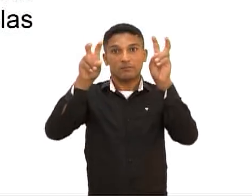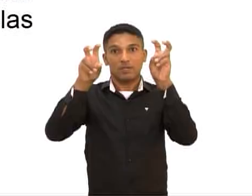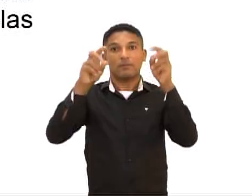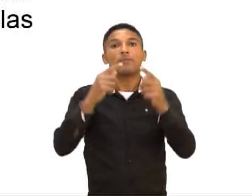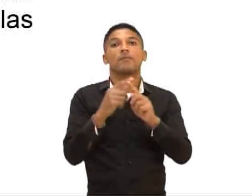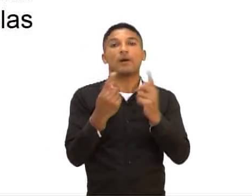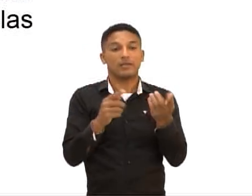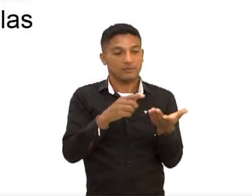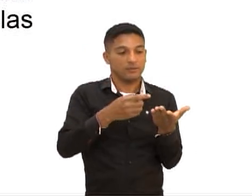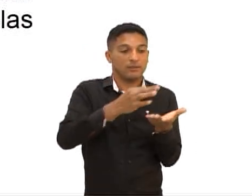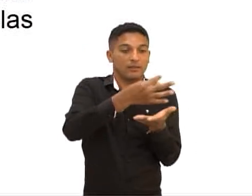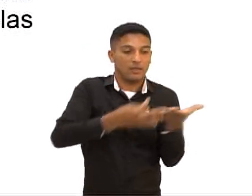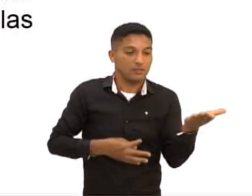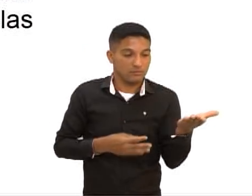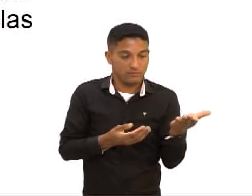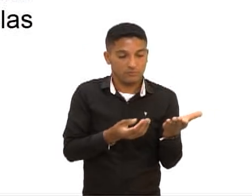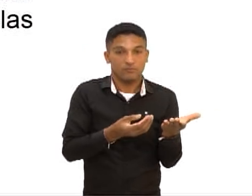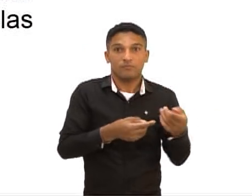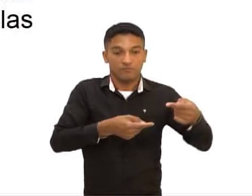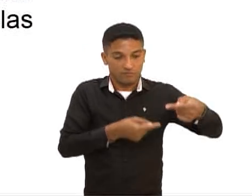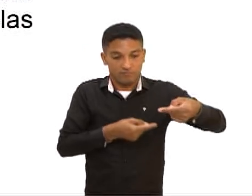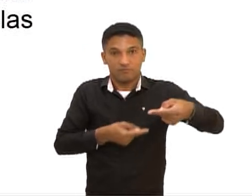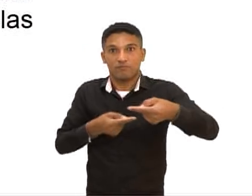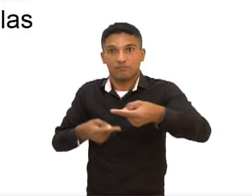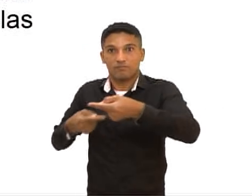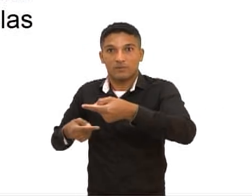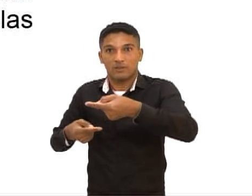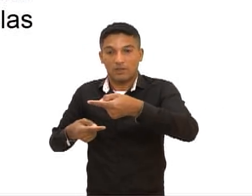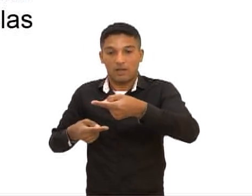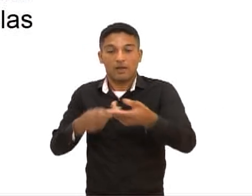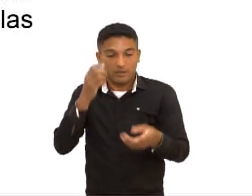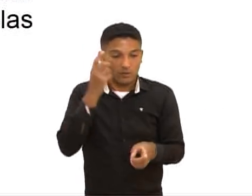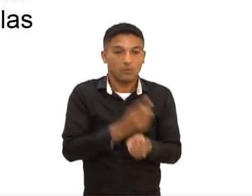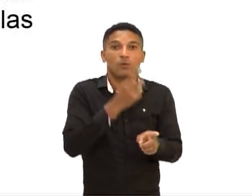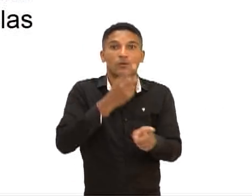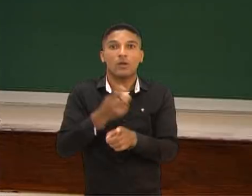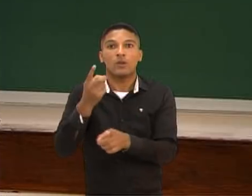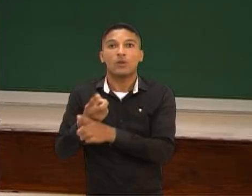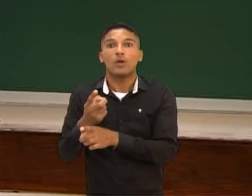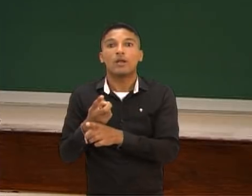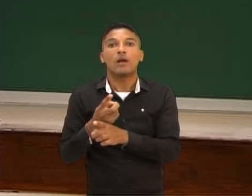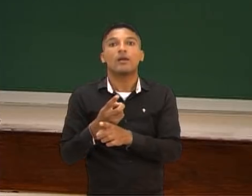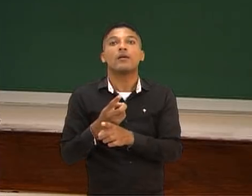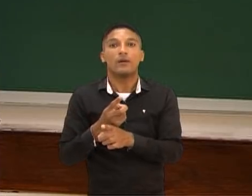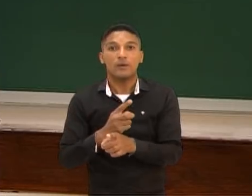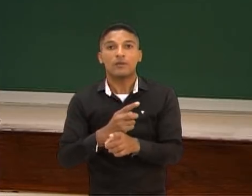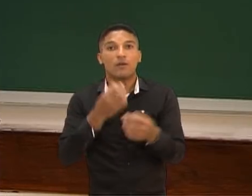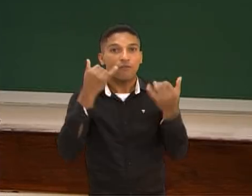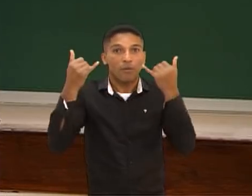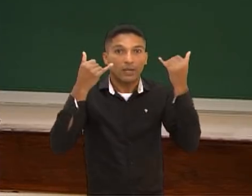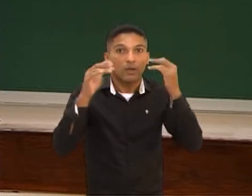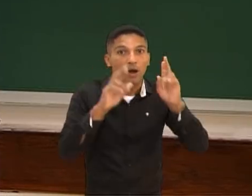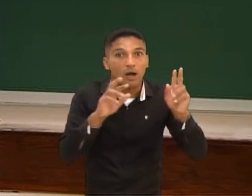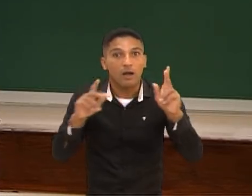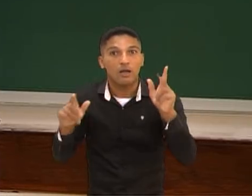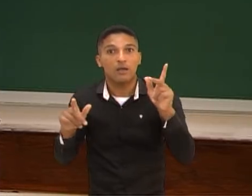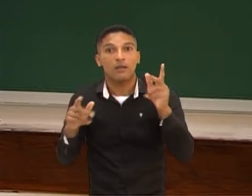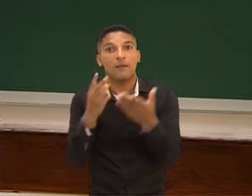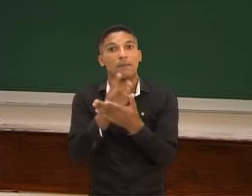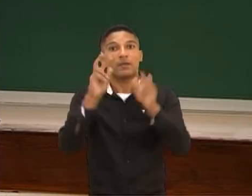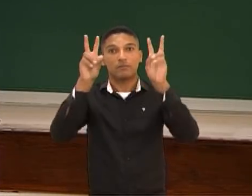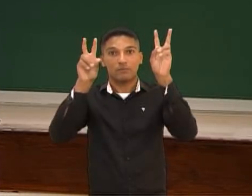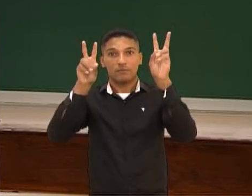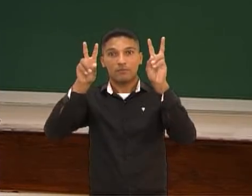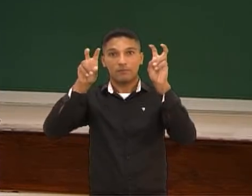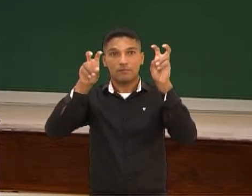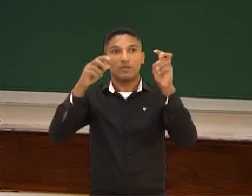das condições em que ele foi produzido e daquelas em que será recebido, né? Então esses são alguns dos objetivos que a gente vai tentar dar conta de trabalhar